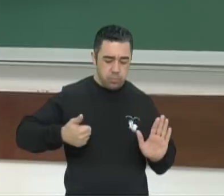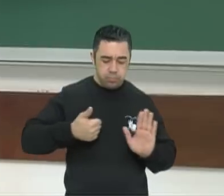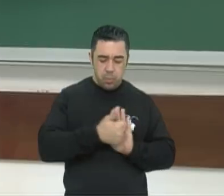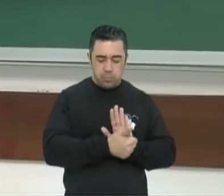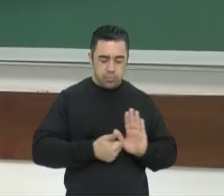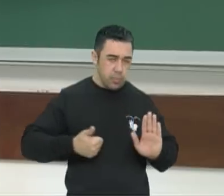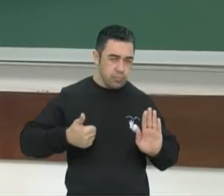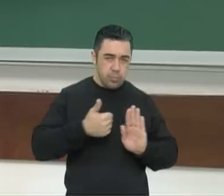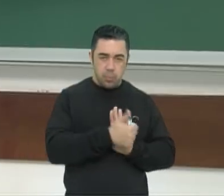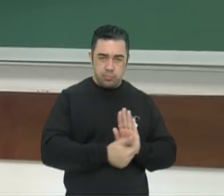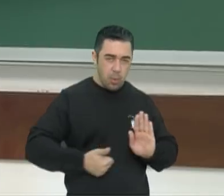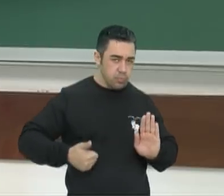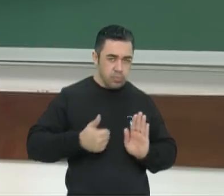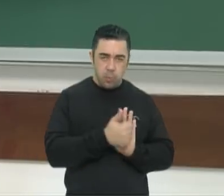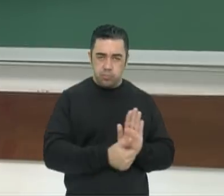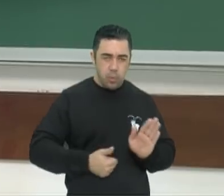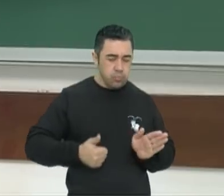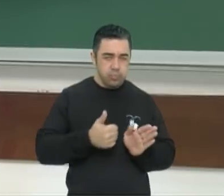permite